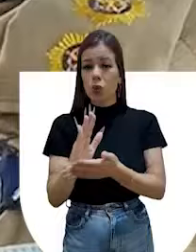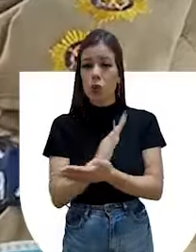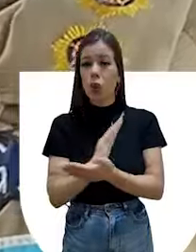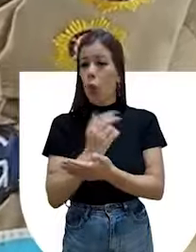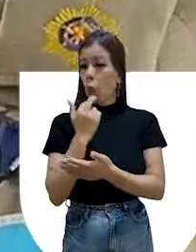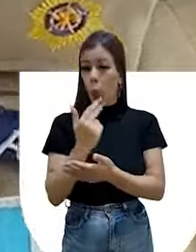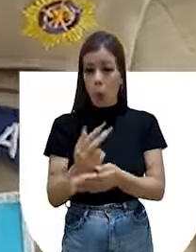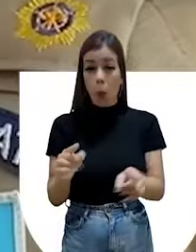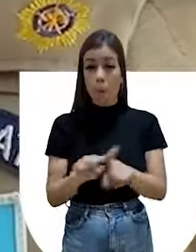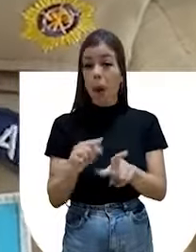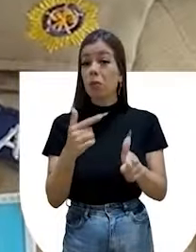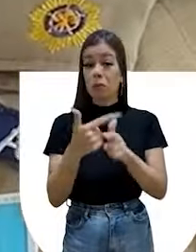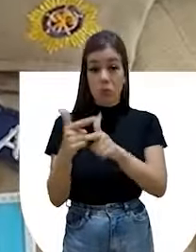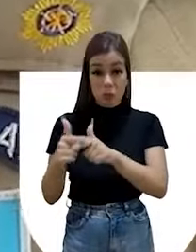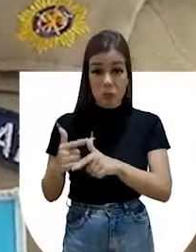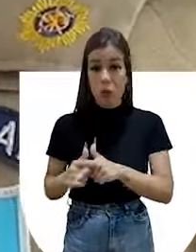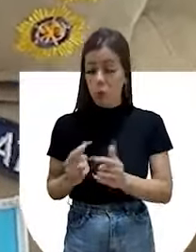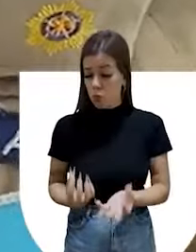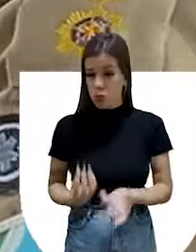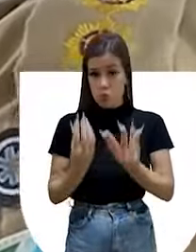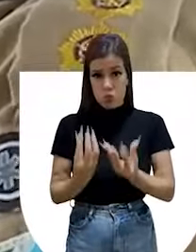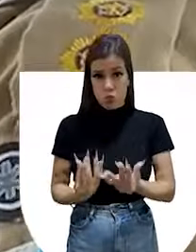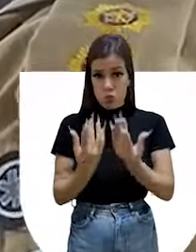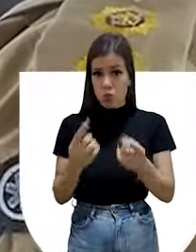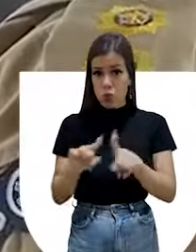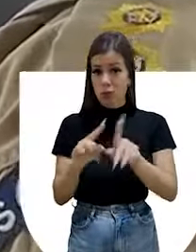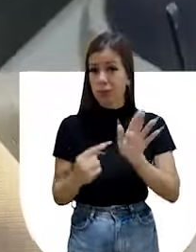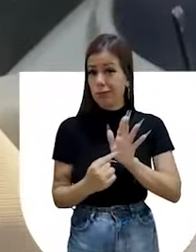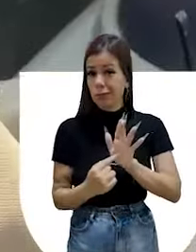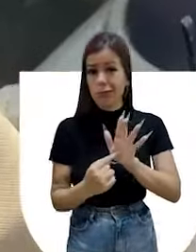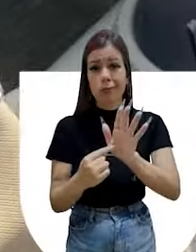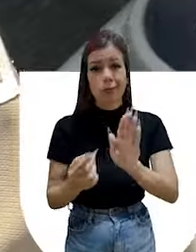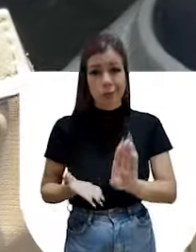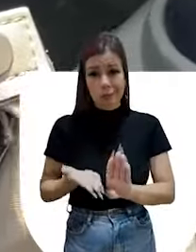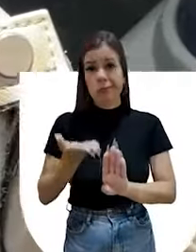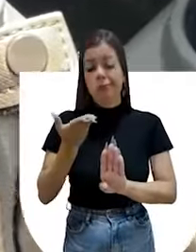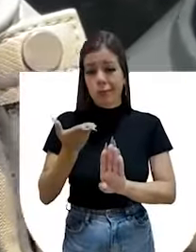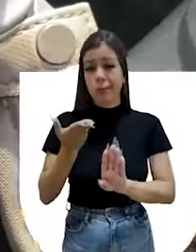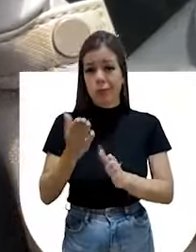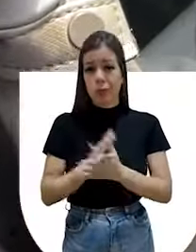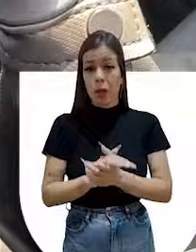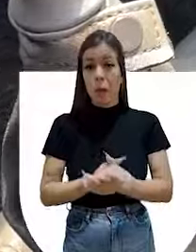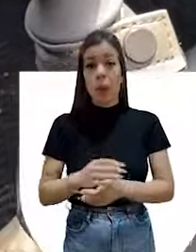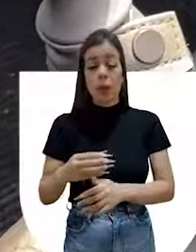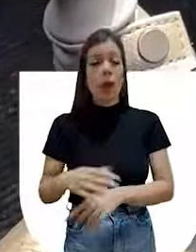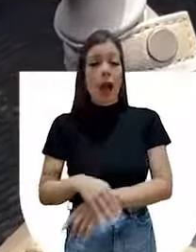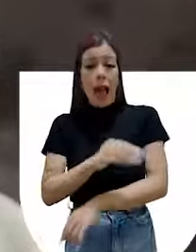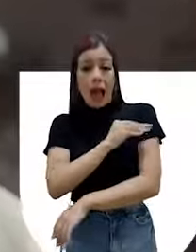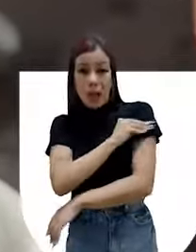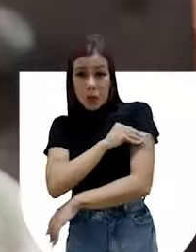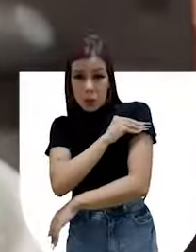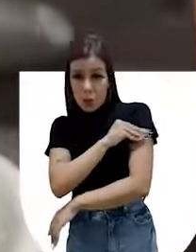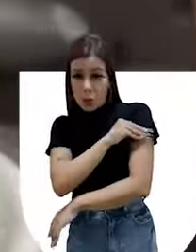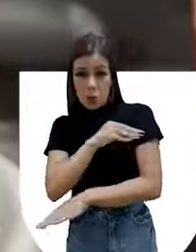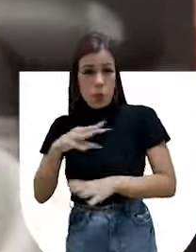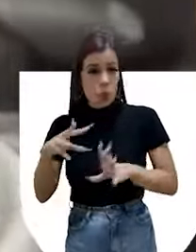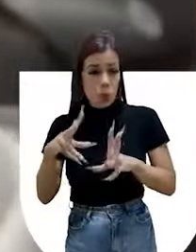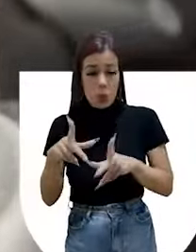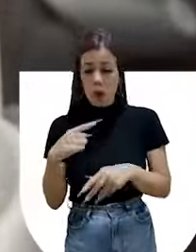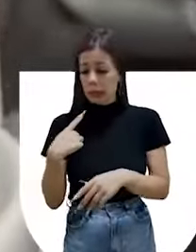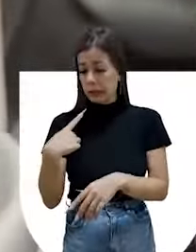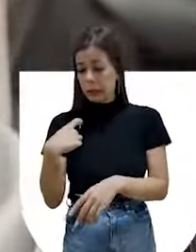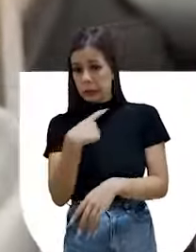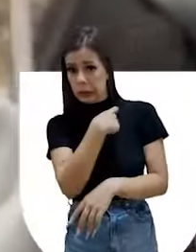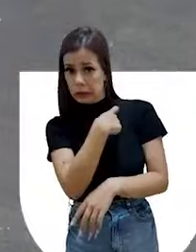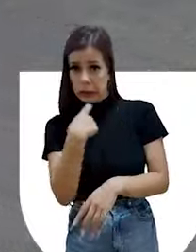altamente explosivos e inflamáveis expostos a altas temperaturas. Álcool em qualquer forma, principalmente o líquido. Perfumes e